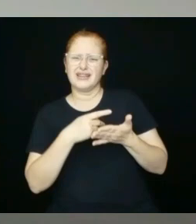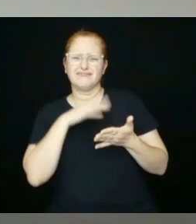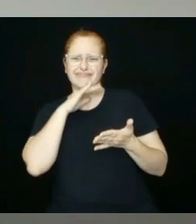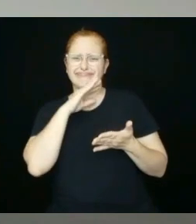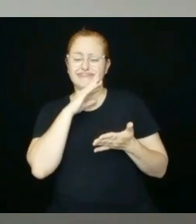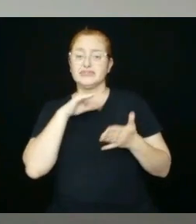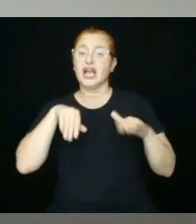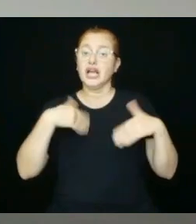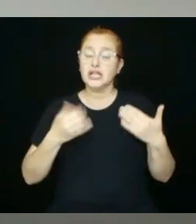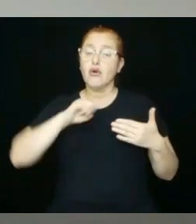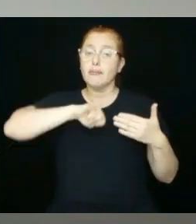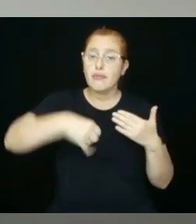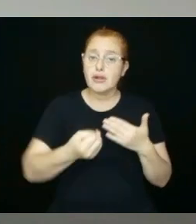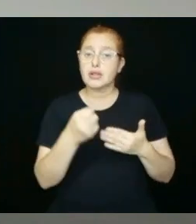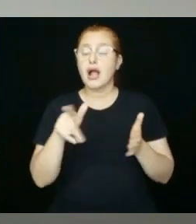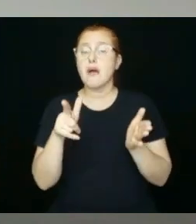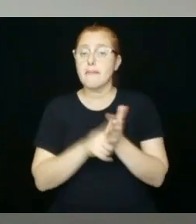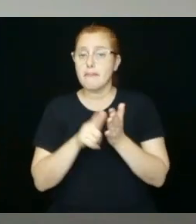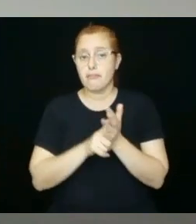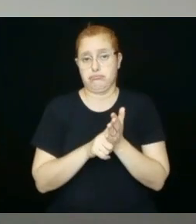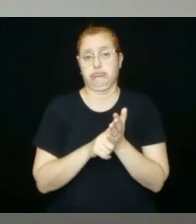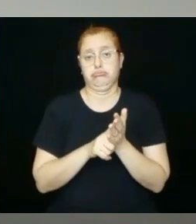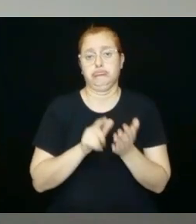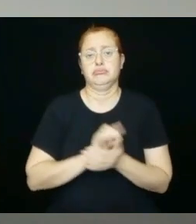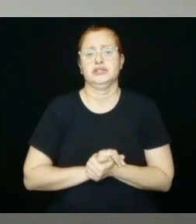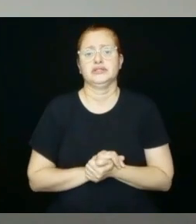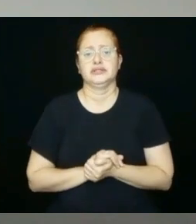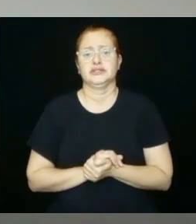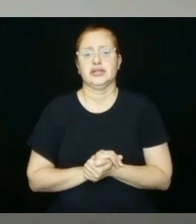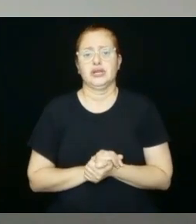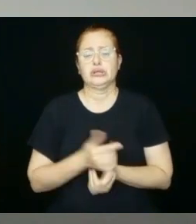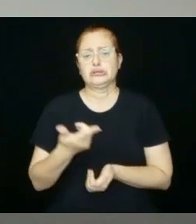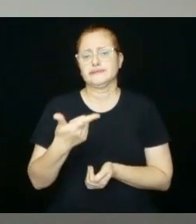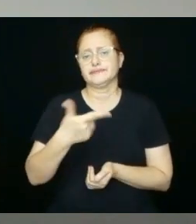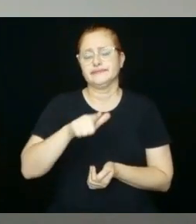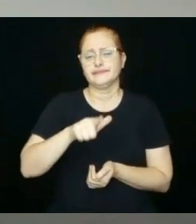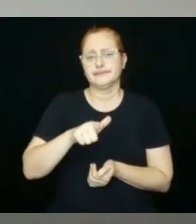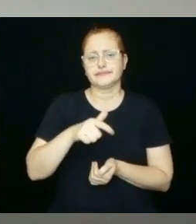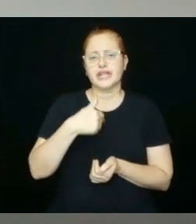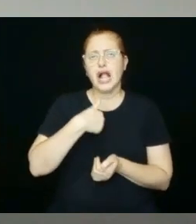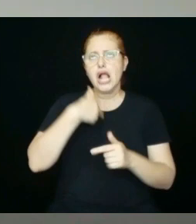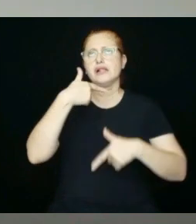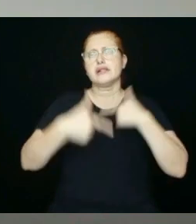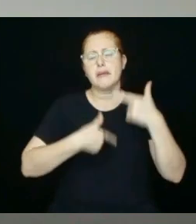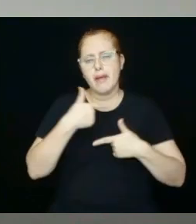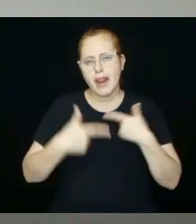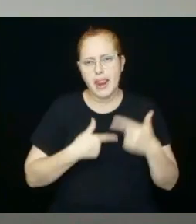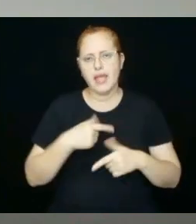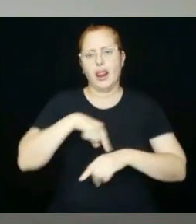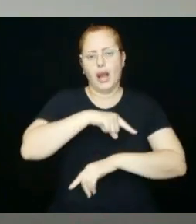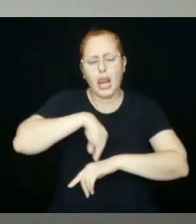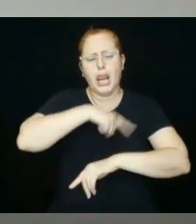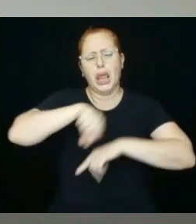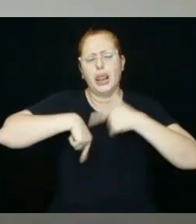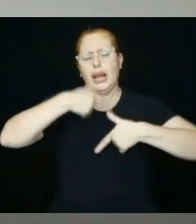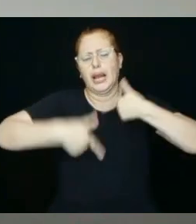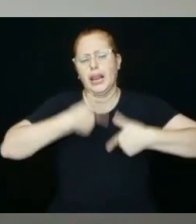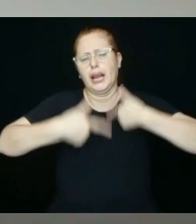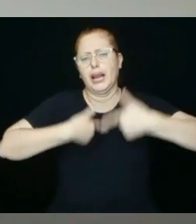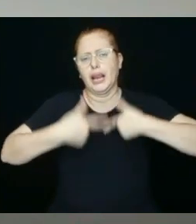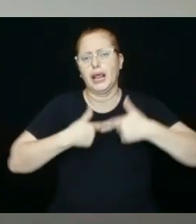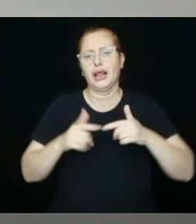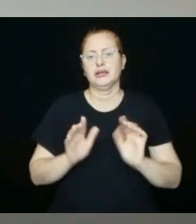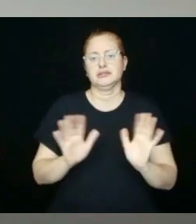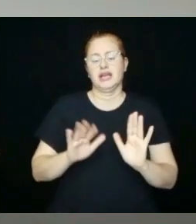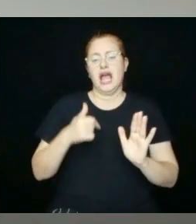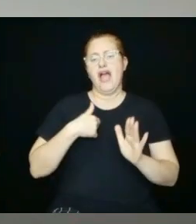vamos aproveitar. E não tinha aquela coisa de, eu trabalhei nisso, gastei horas trabalhando, vou